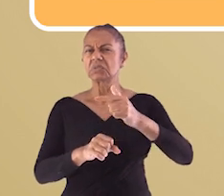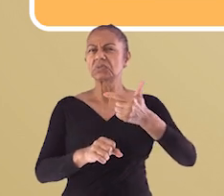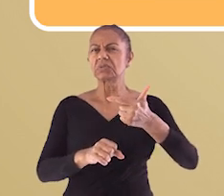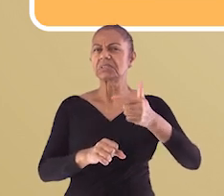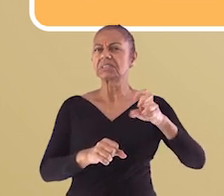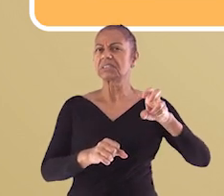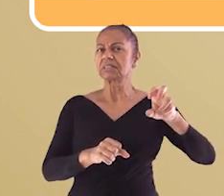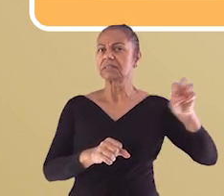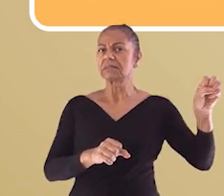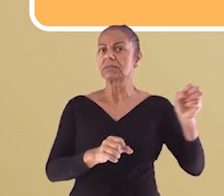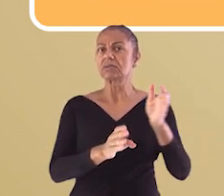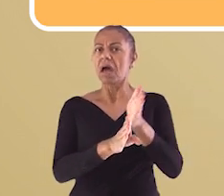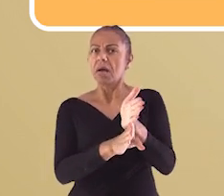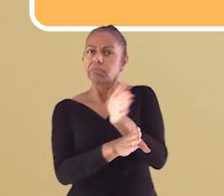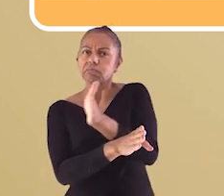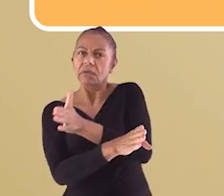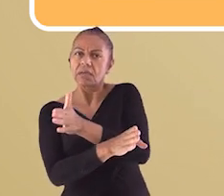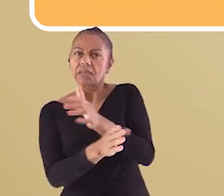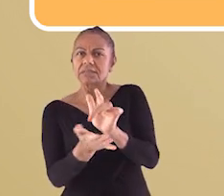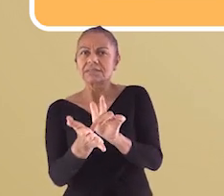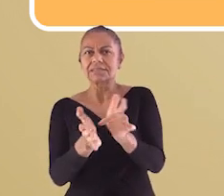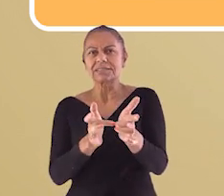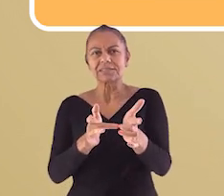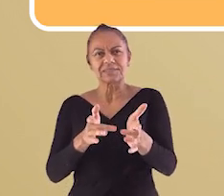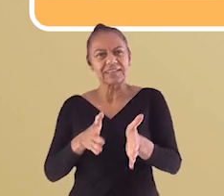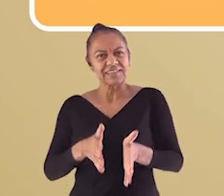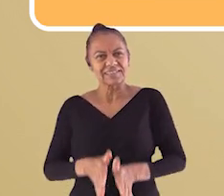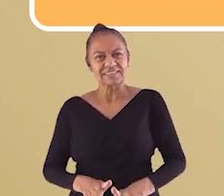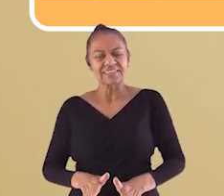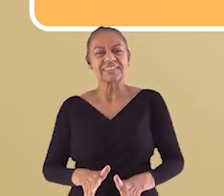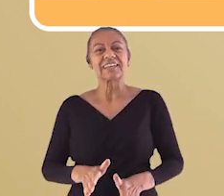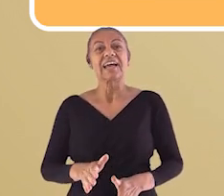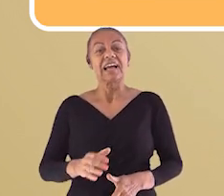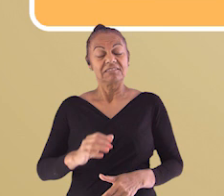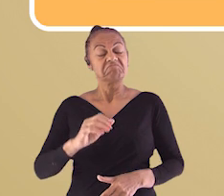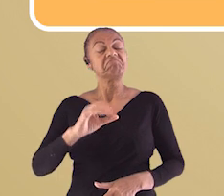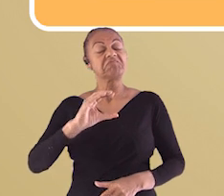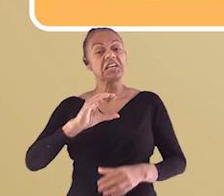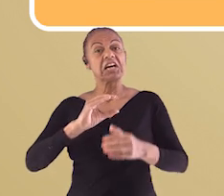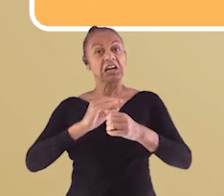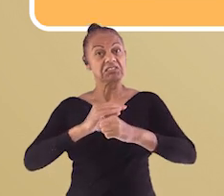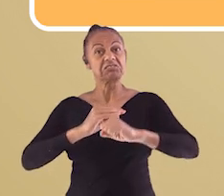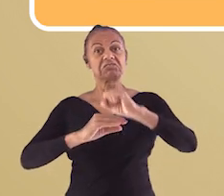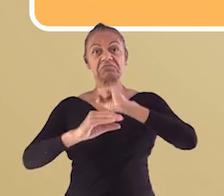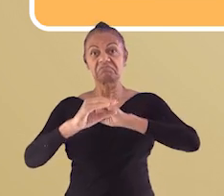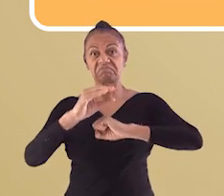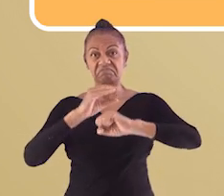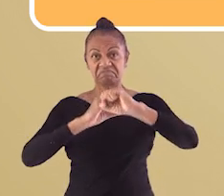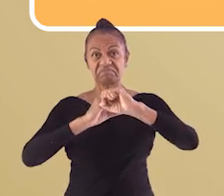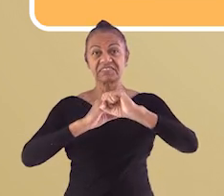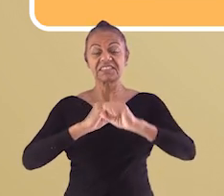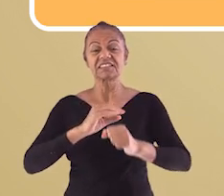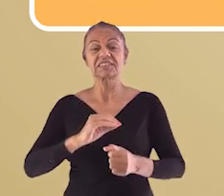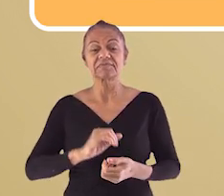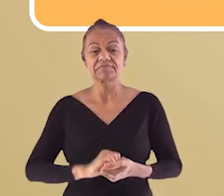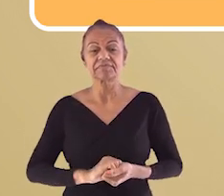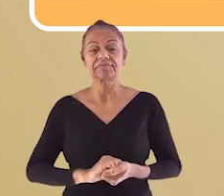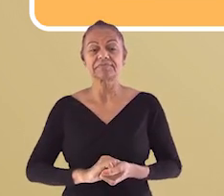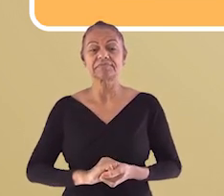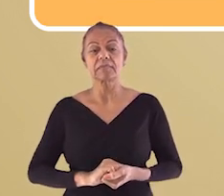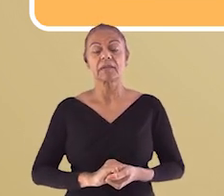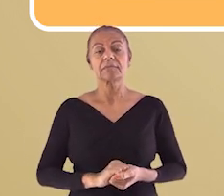meses, como o nosso, com duração desses meses sendo que 29 e 30 dias cada